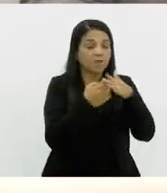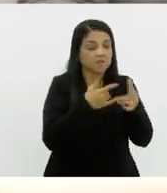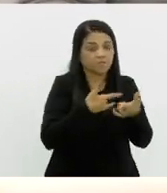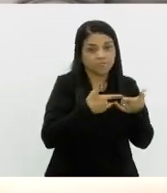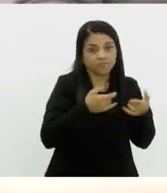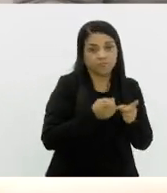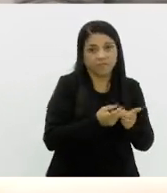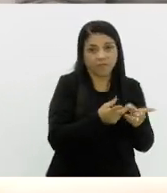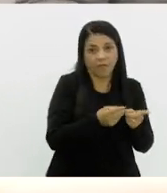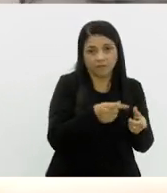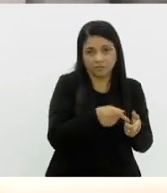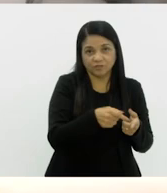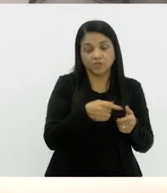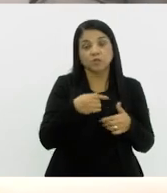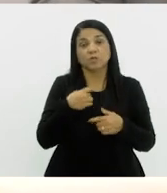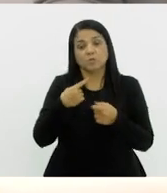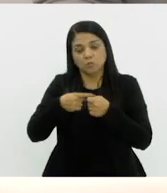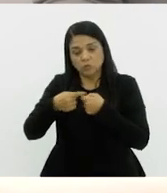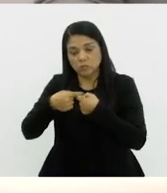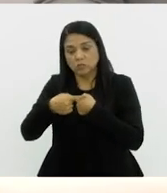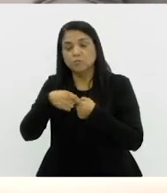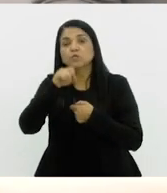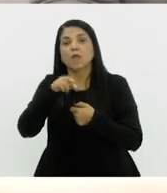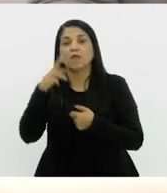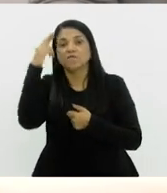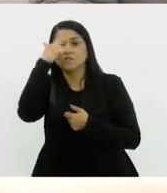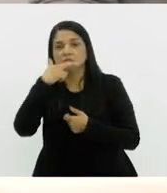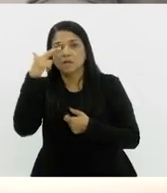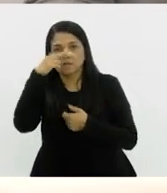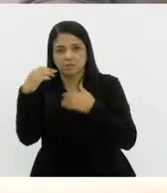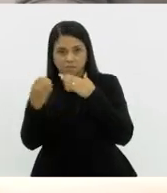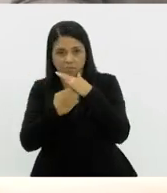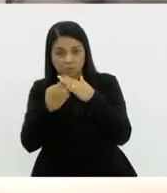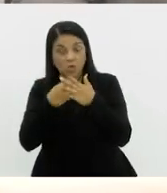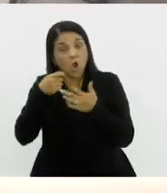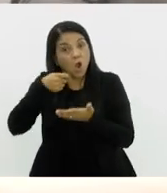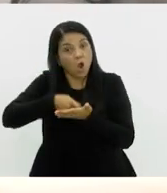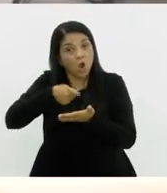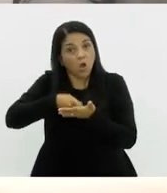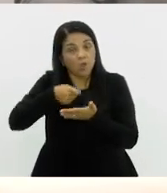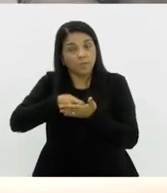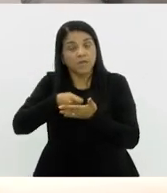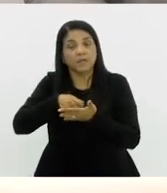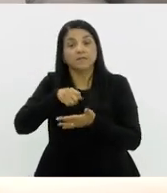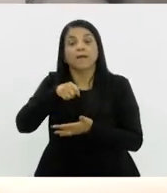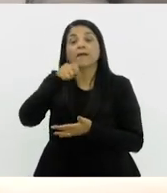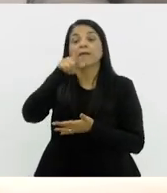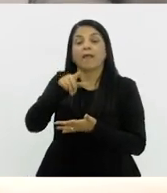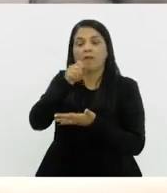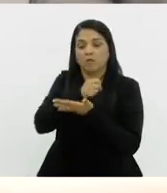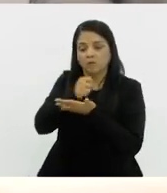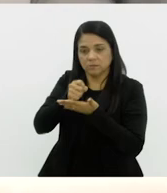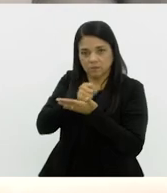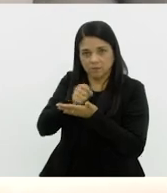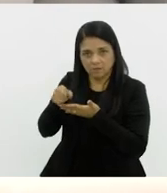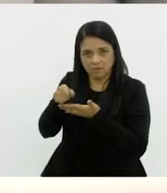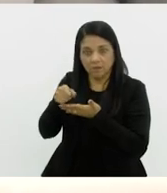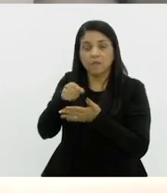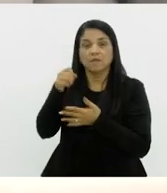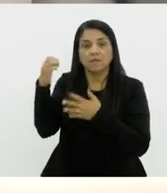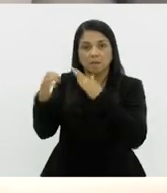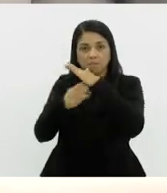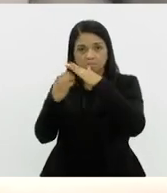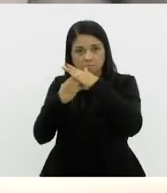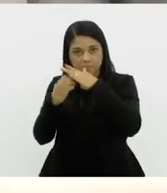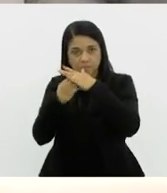município, ver quem fiscaliza essas empresas e que elas sejam obrigadas a dizer quem elas estão contratando e se essas empresas estão,